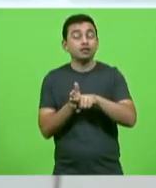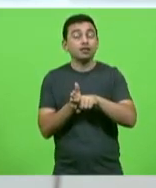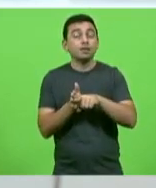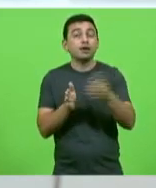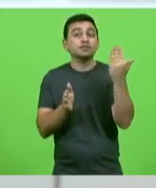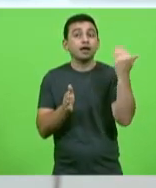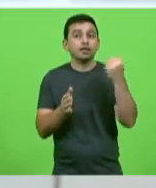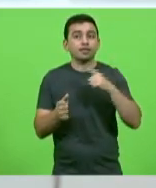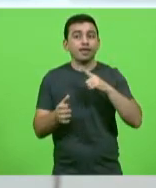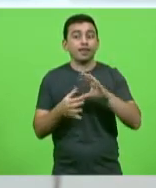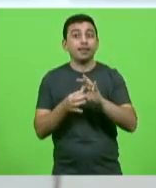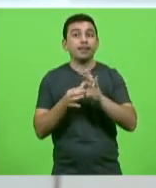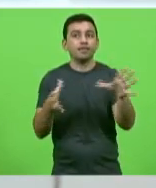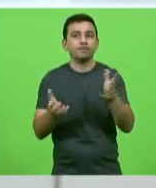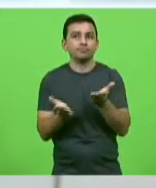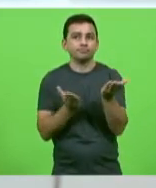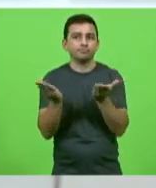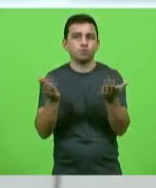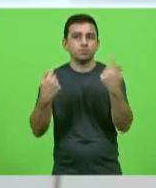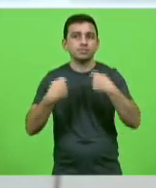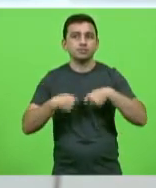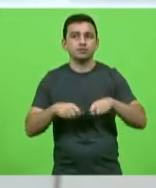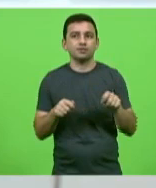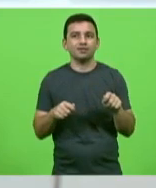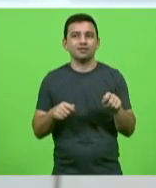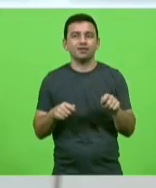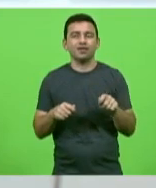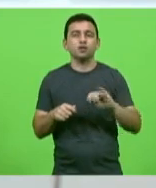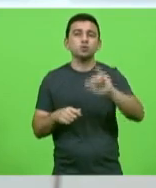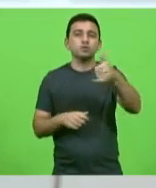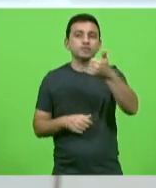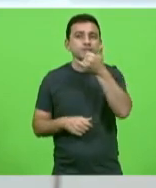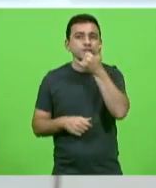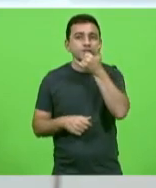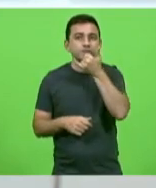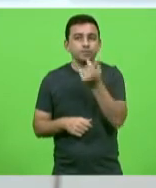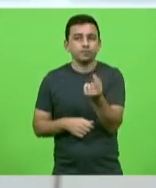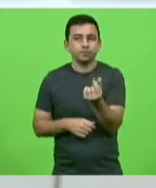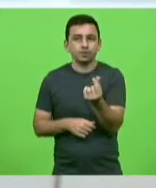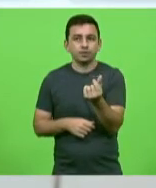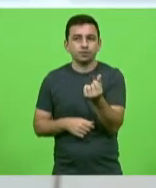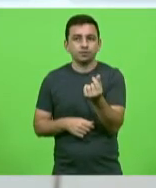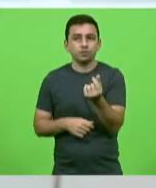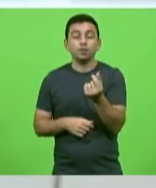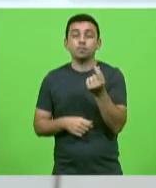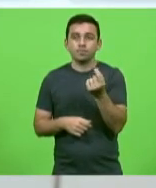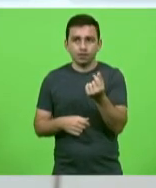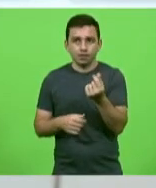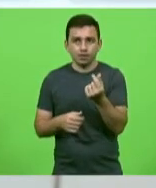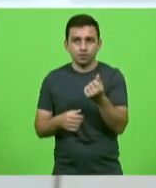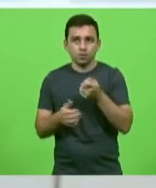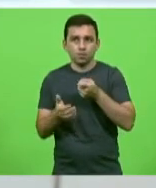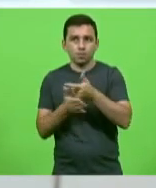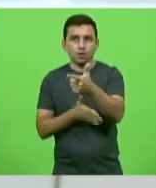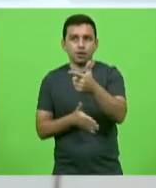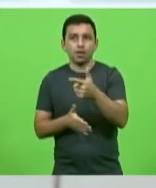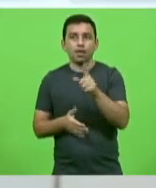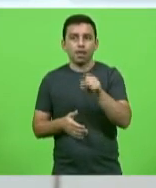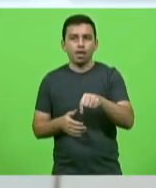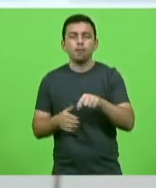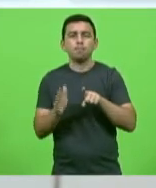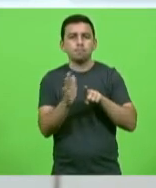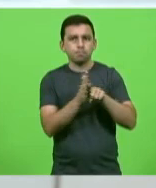que diz entre aspas justificativa de preço o preço da posição foi obtido mediante